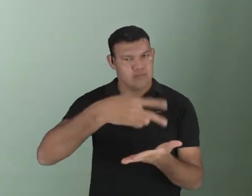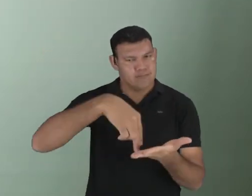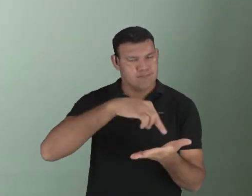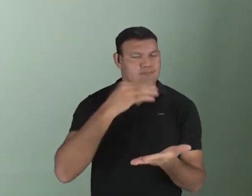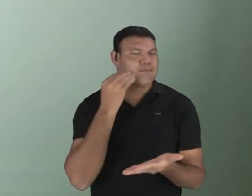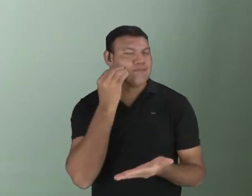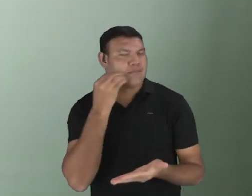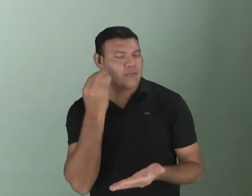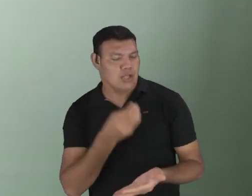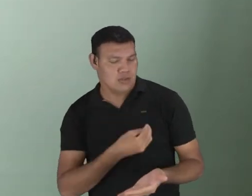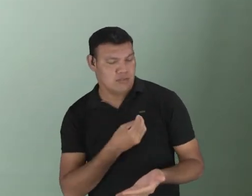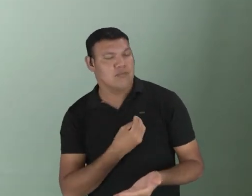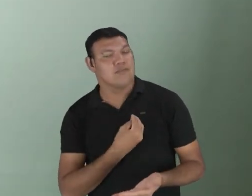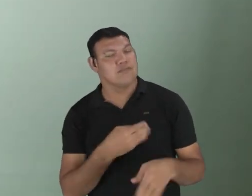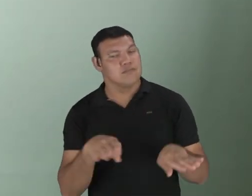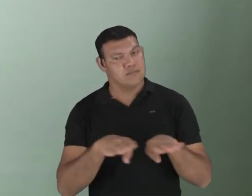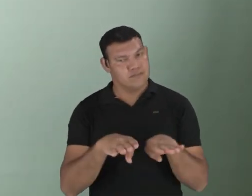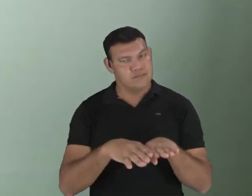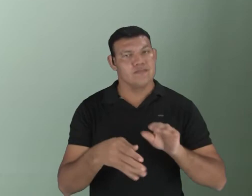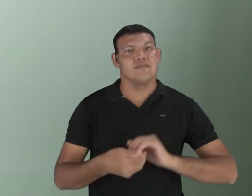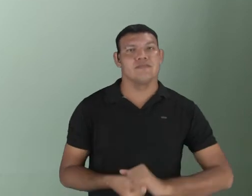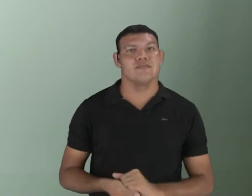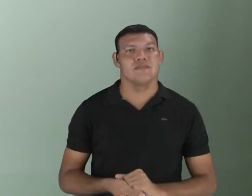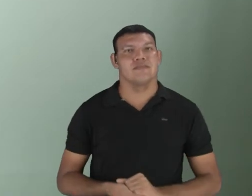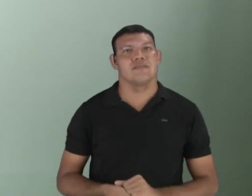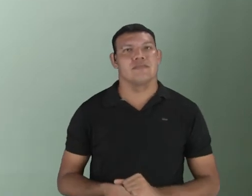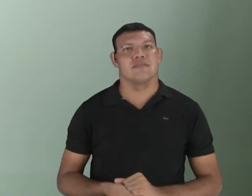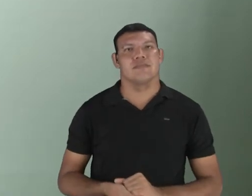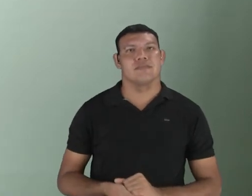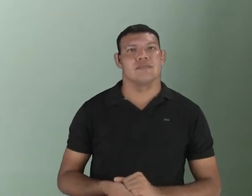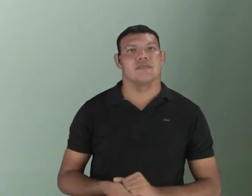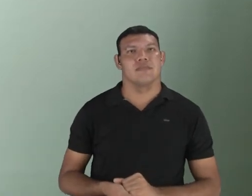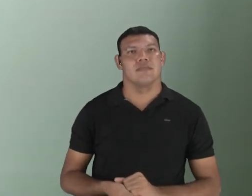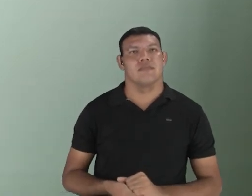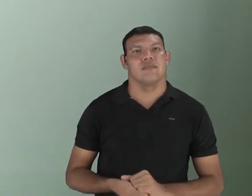a partir das nossas próprias vivências e experiências, por exemplo.